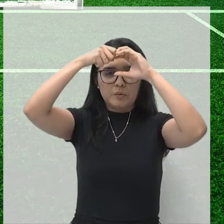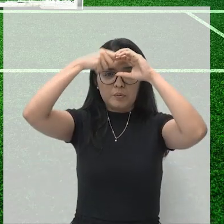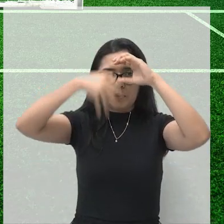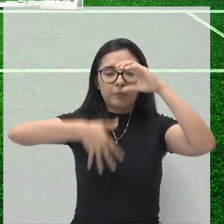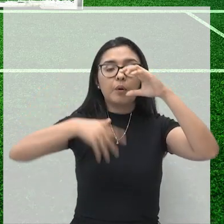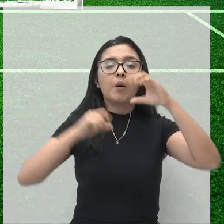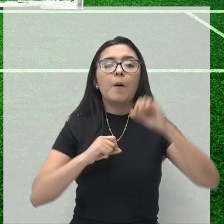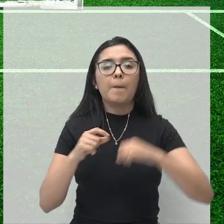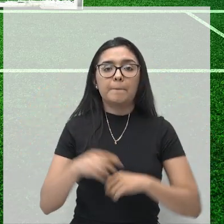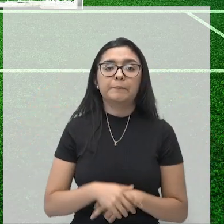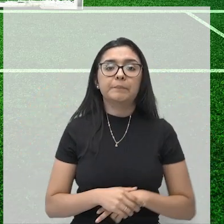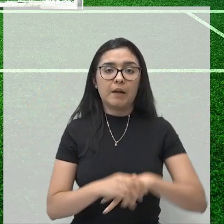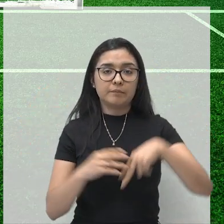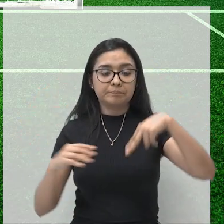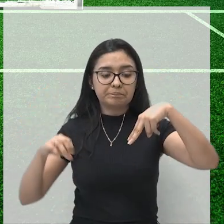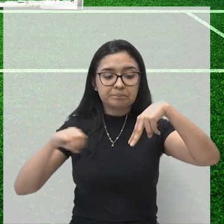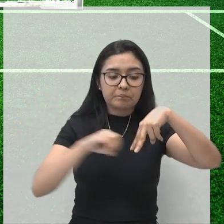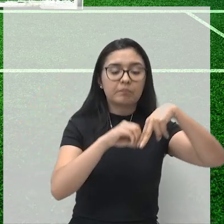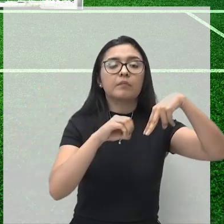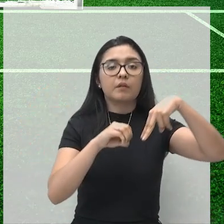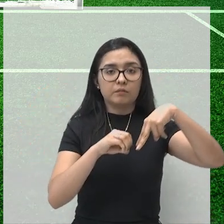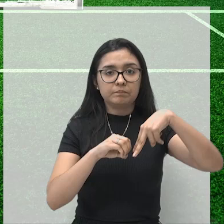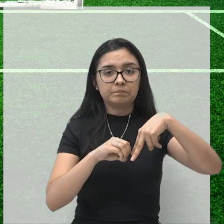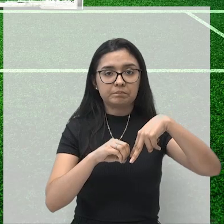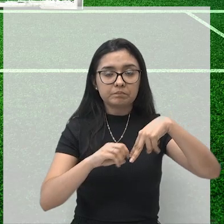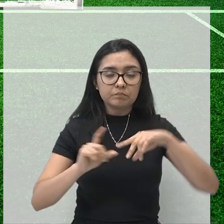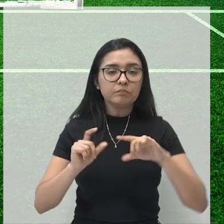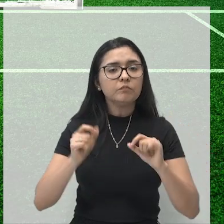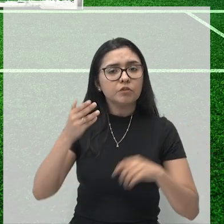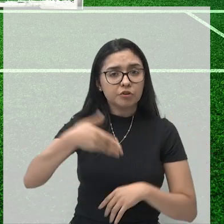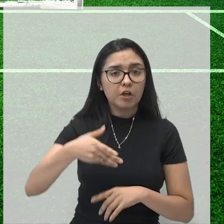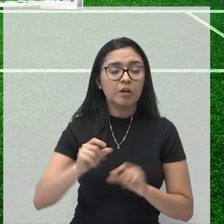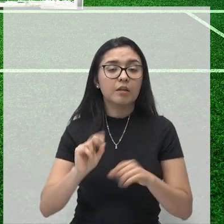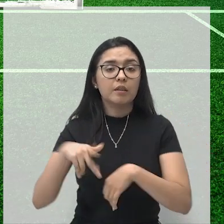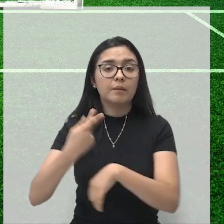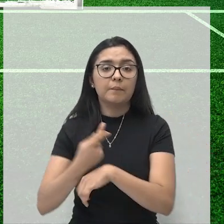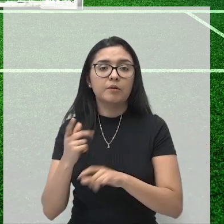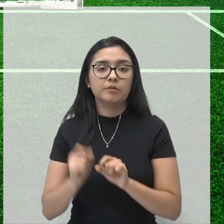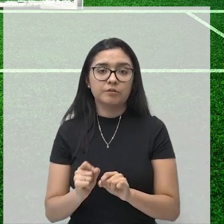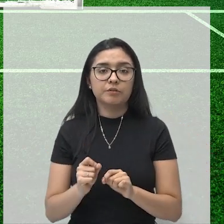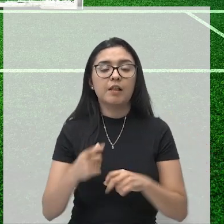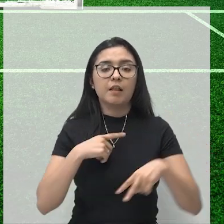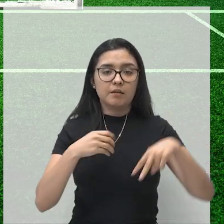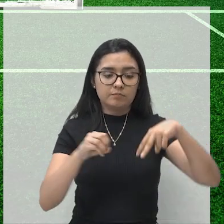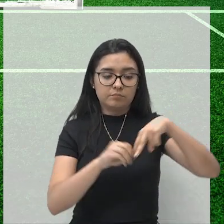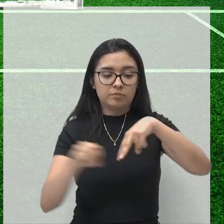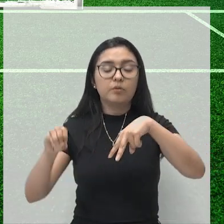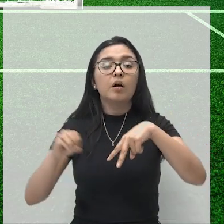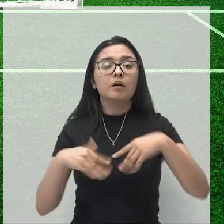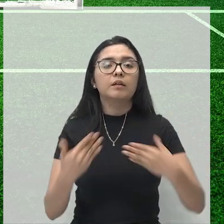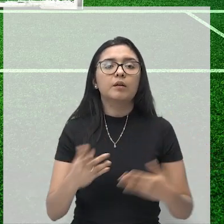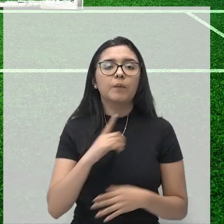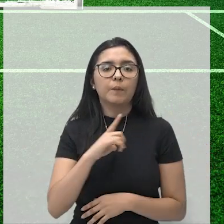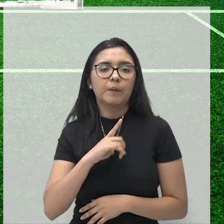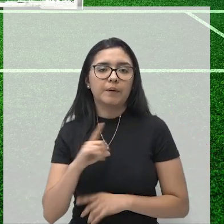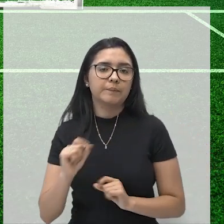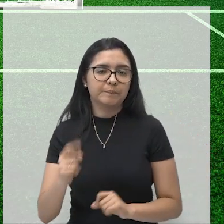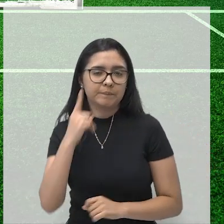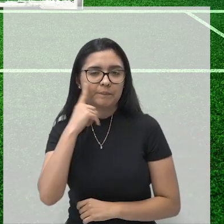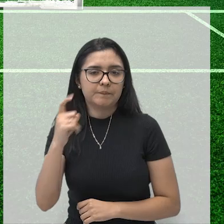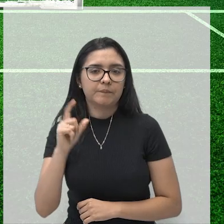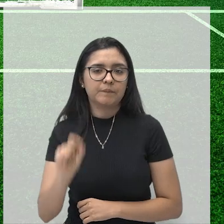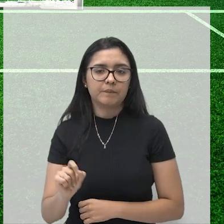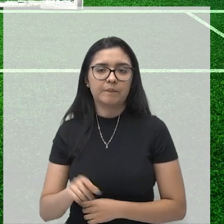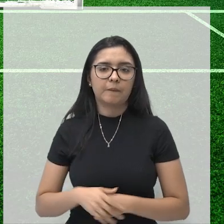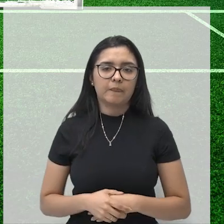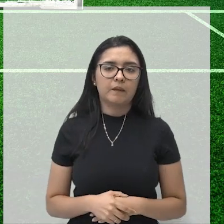ela recepcionar a bola, ela recepciona a bola e depois faz o passe. Aí vem a parte